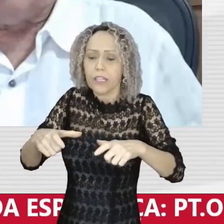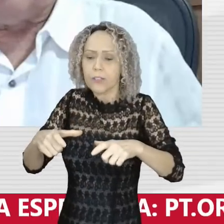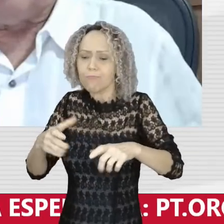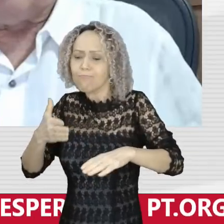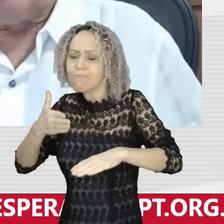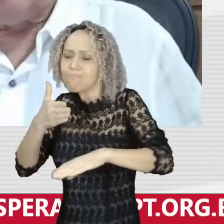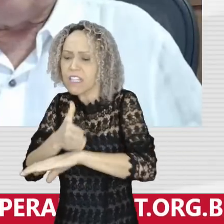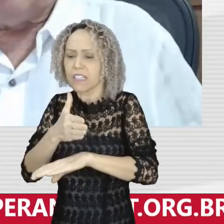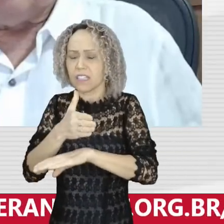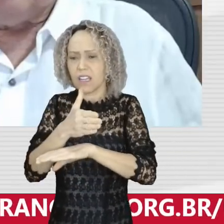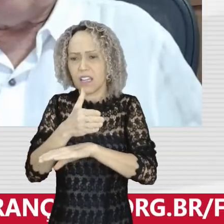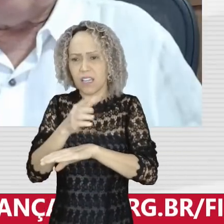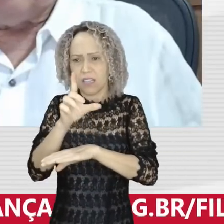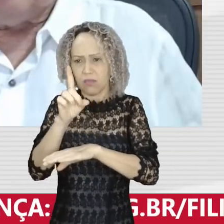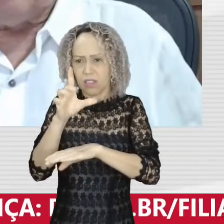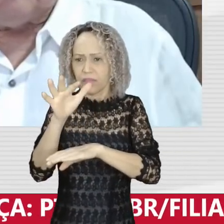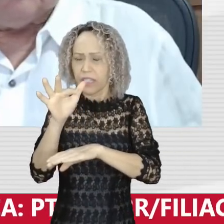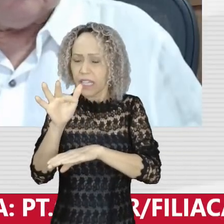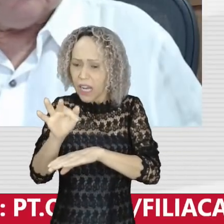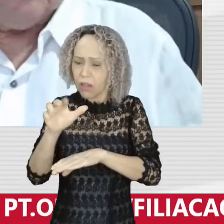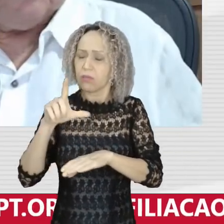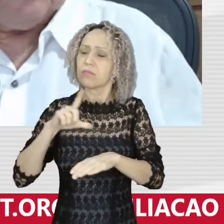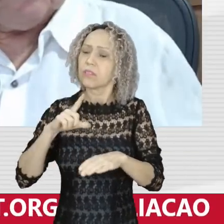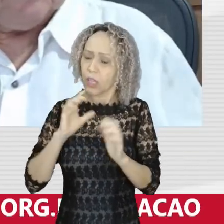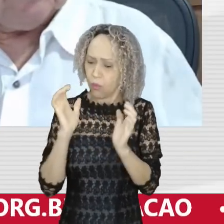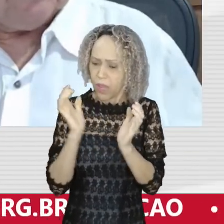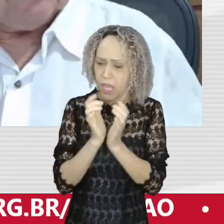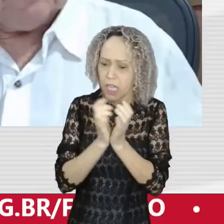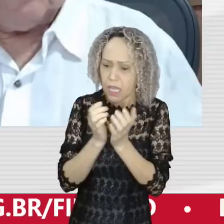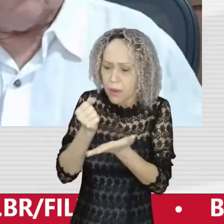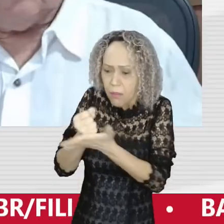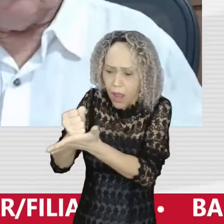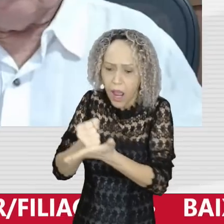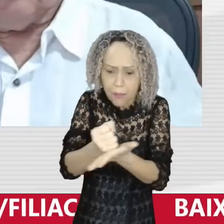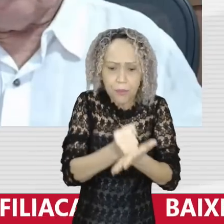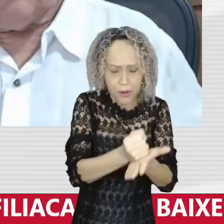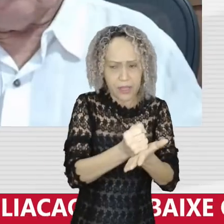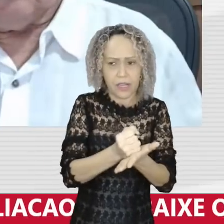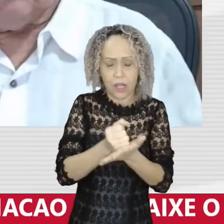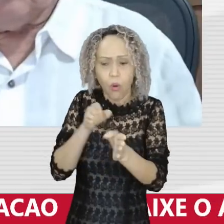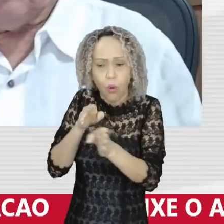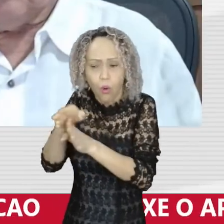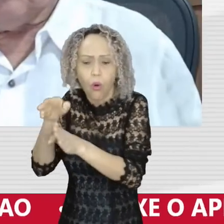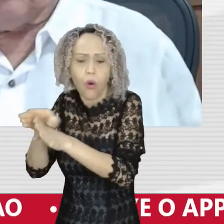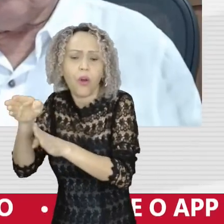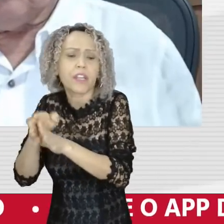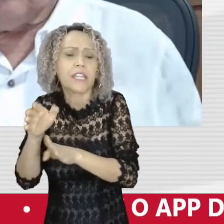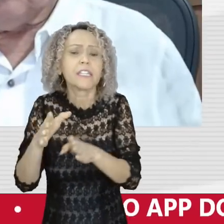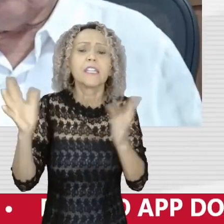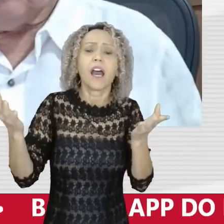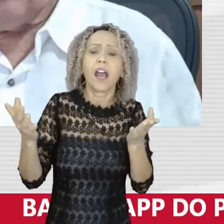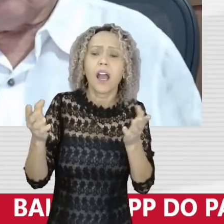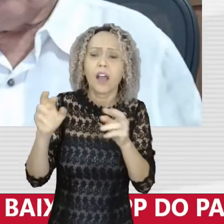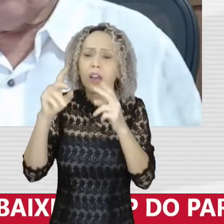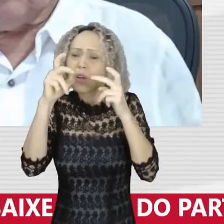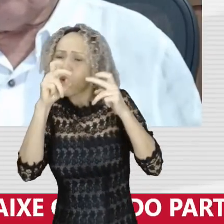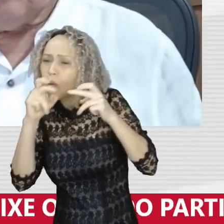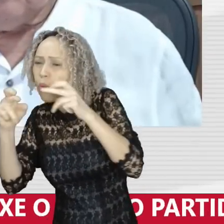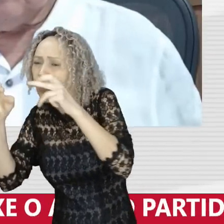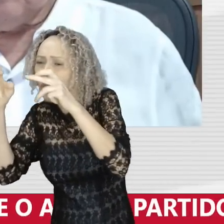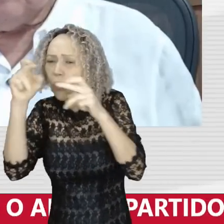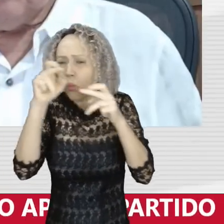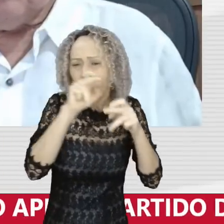grupo, porque é uma questão de segurança para todo mundo, para quem está vindo, para quem está aqui, para a gente ter... monitorar o